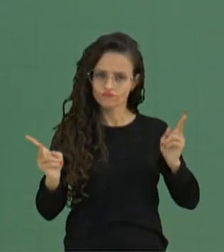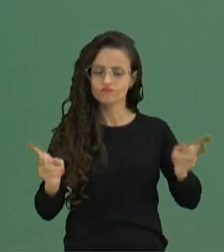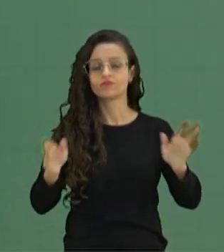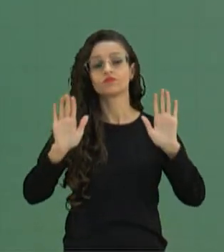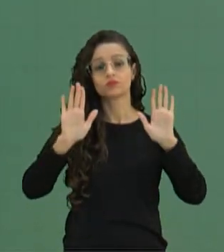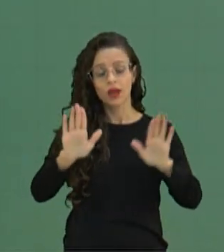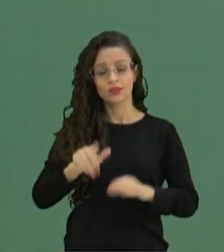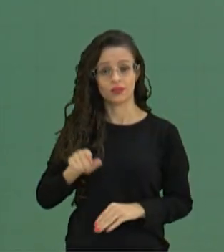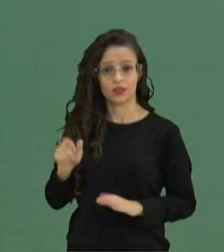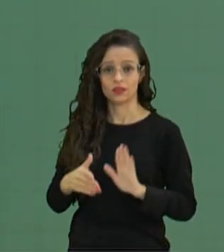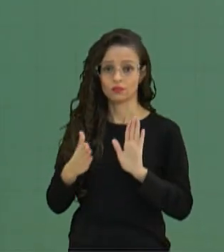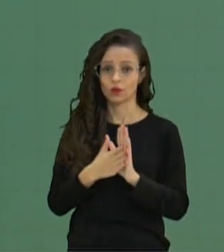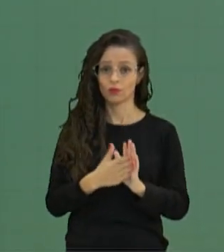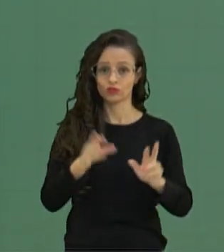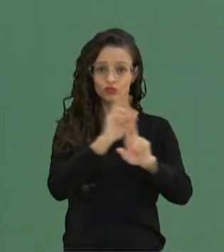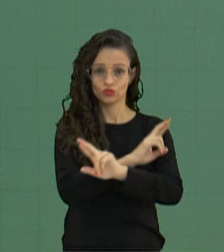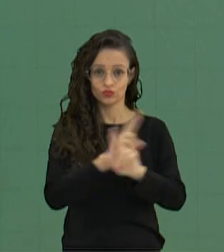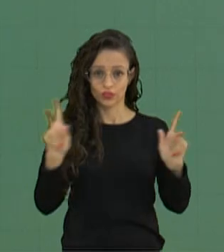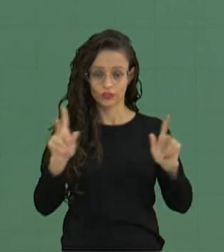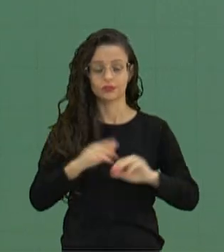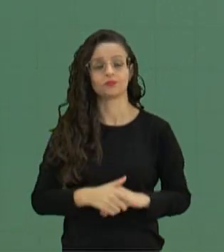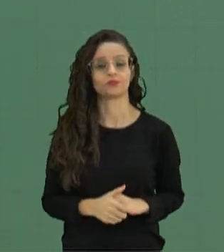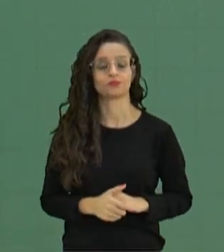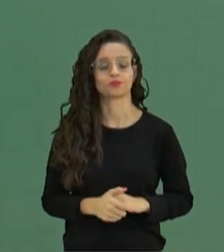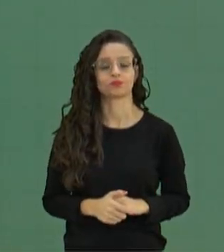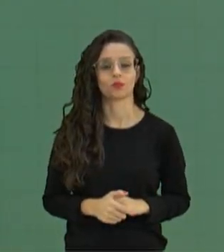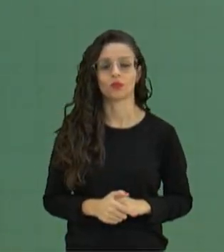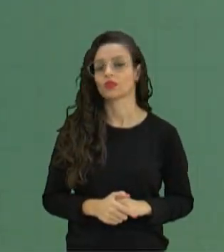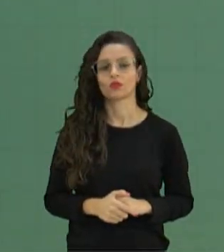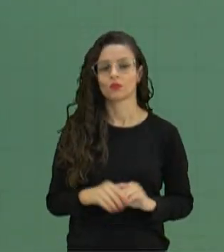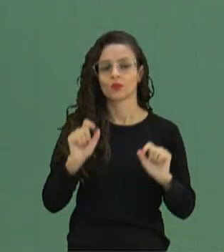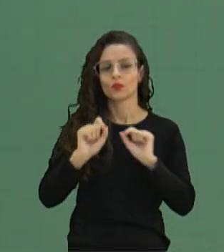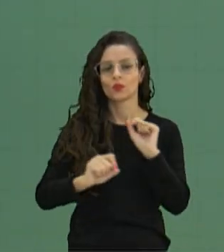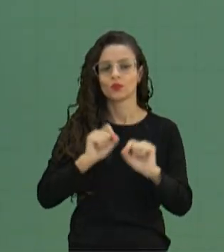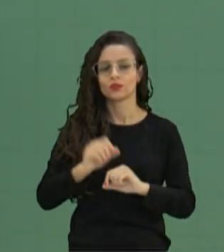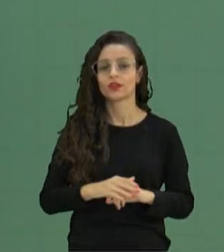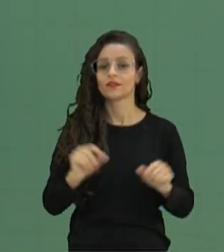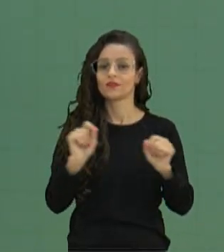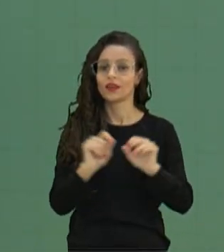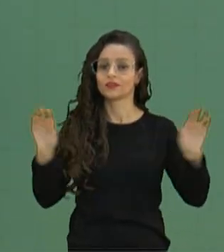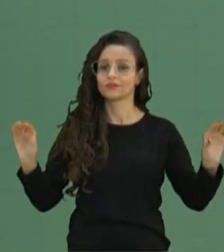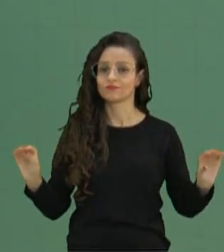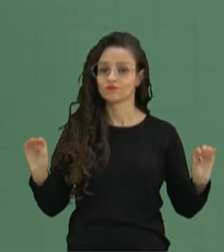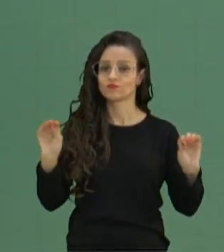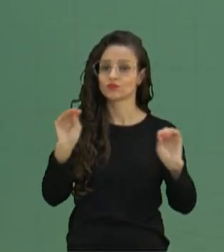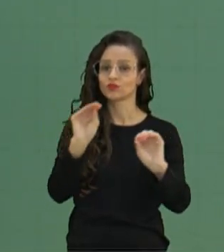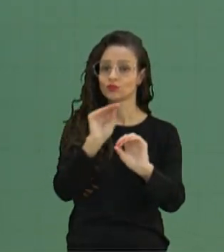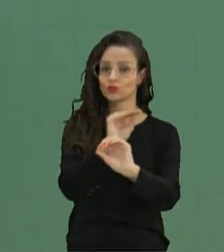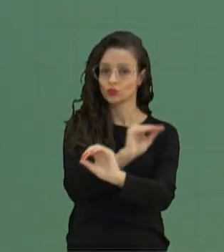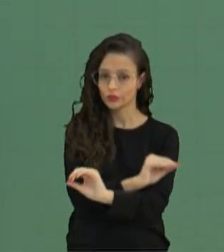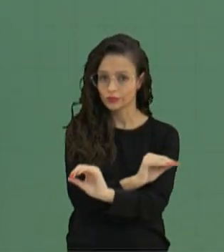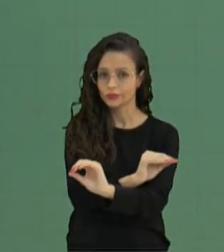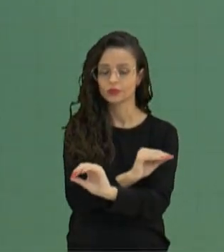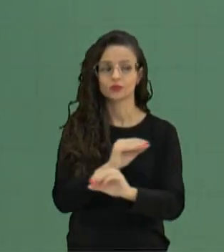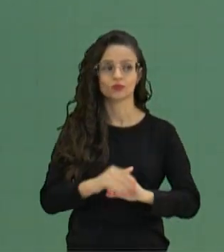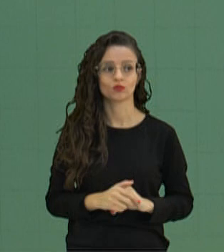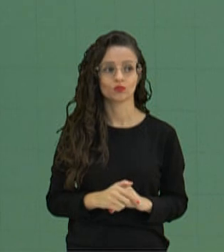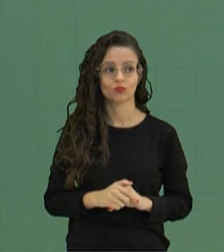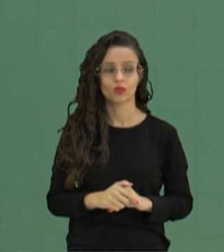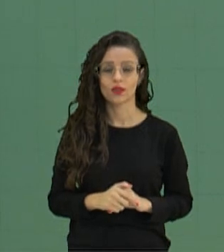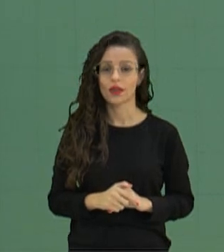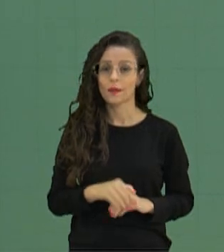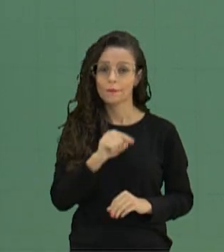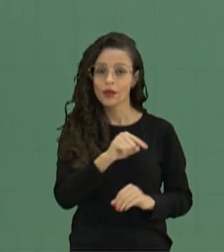Mas ele propôs uma diferença. Ele propôs fazer o cruzamento artificial, pegou